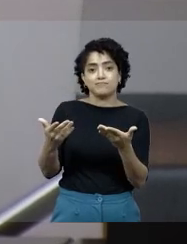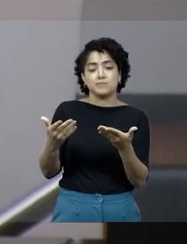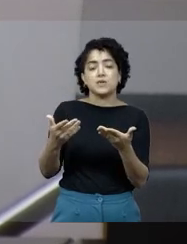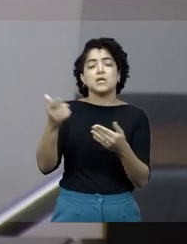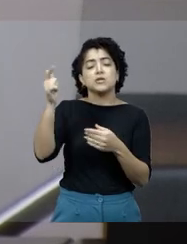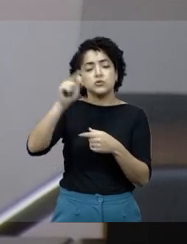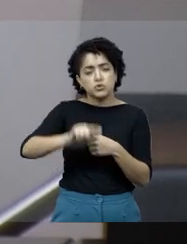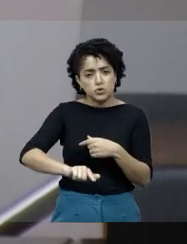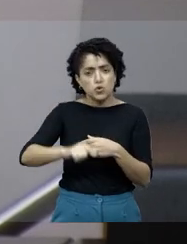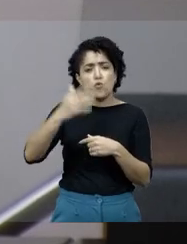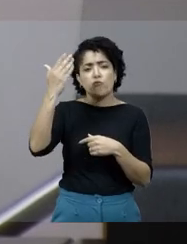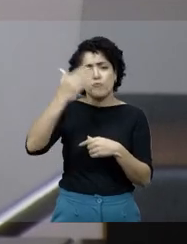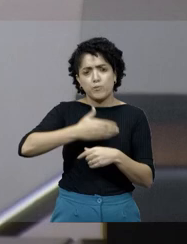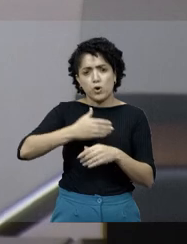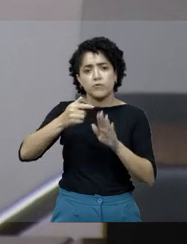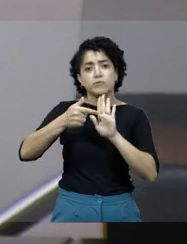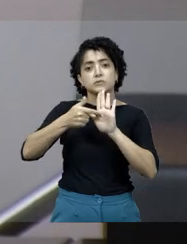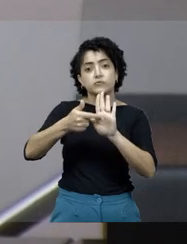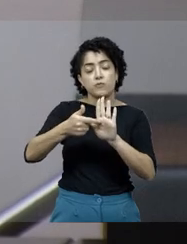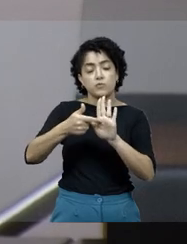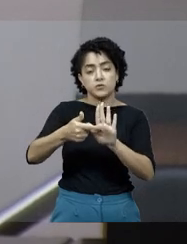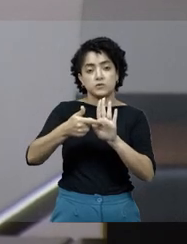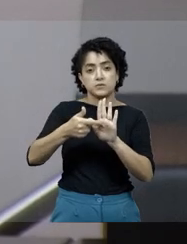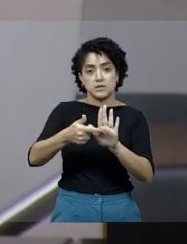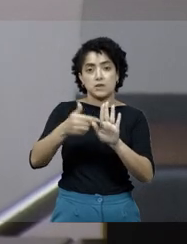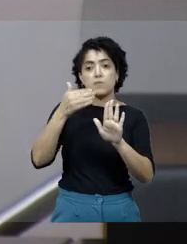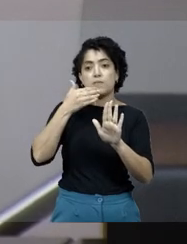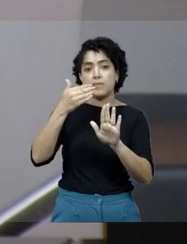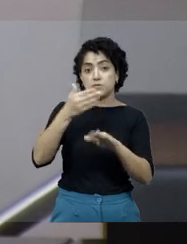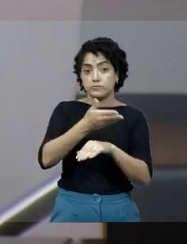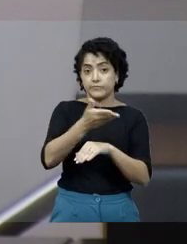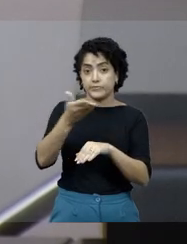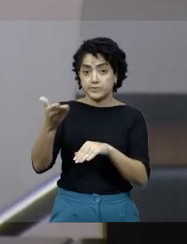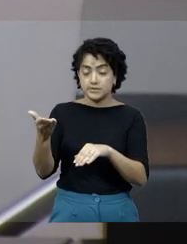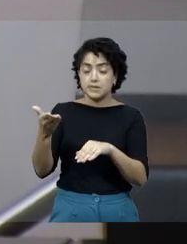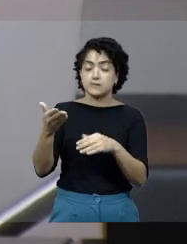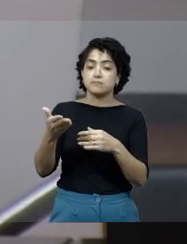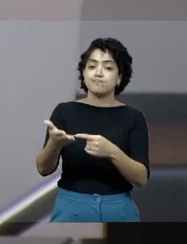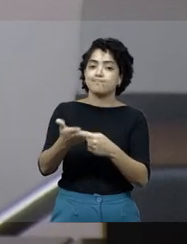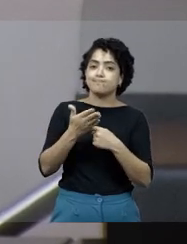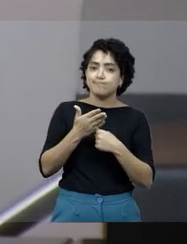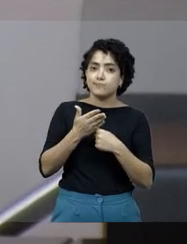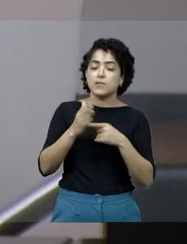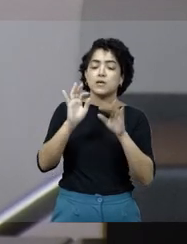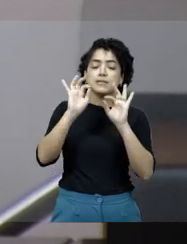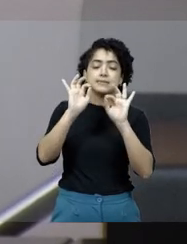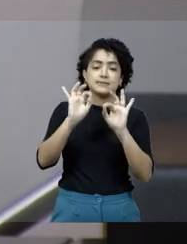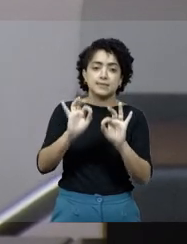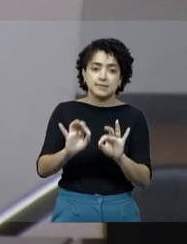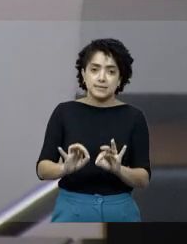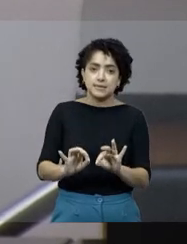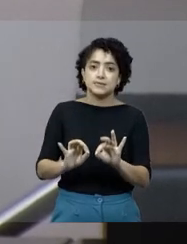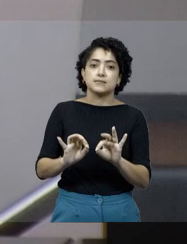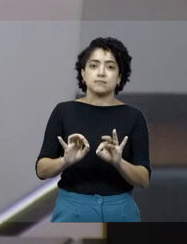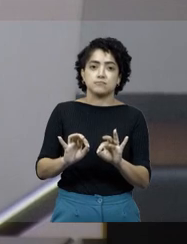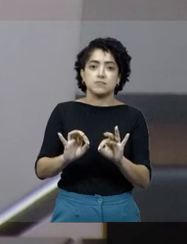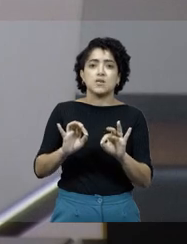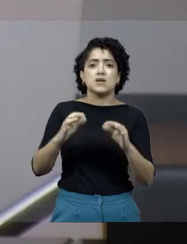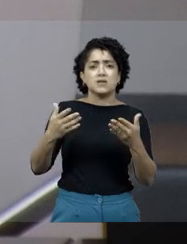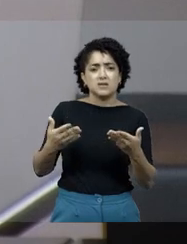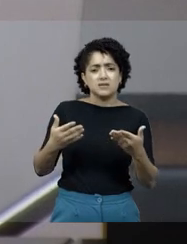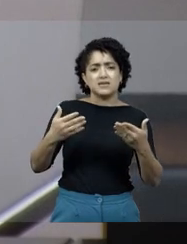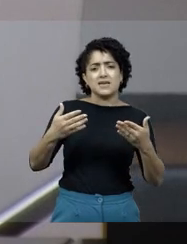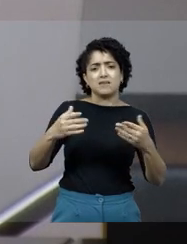mais fatos nessa casa e eu, desde já, peço a ajuda de todos os meus colegas, porque eu tenho certeza, nós temos posições aqui